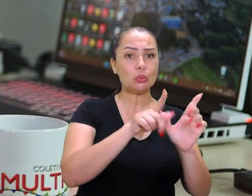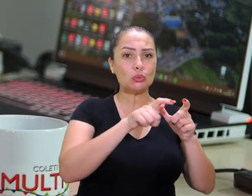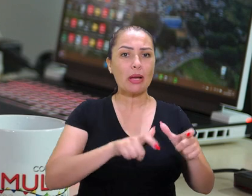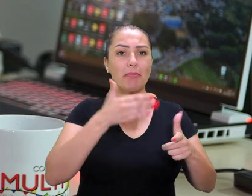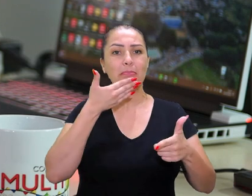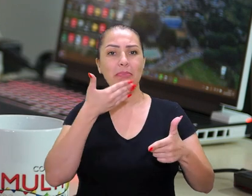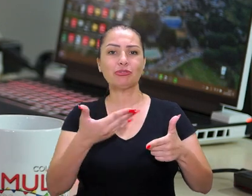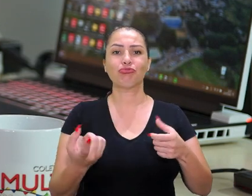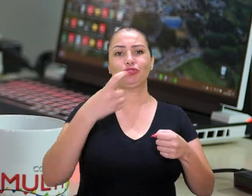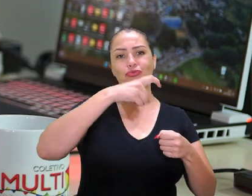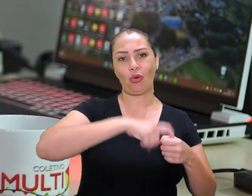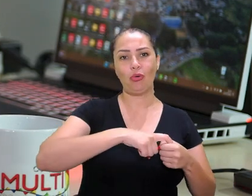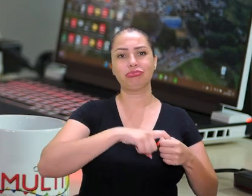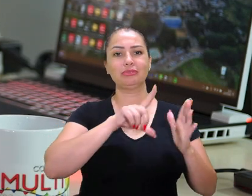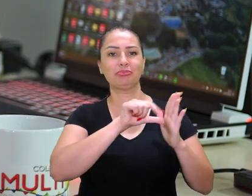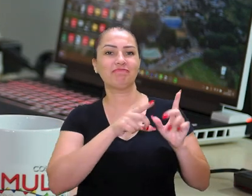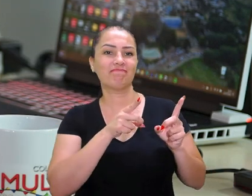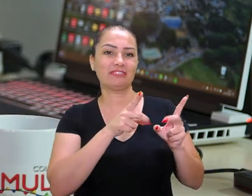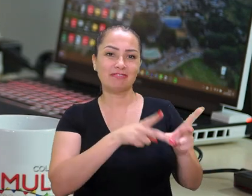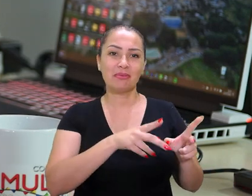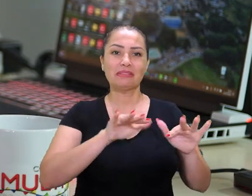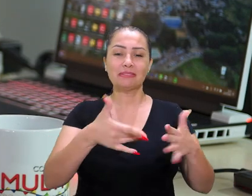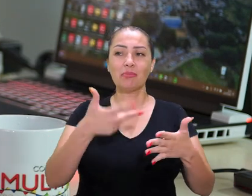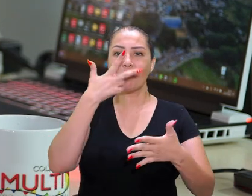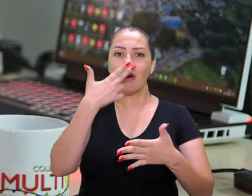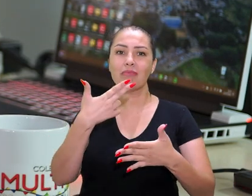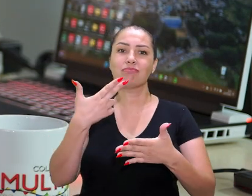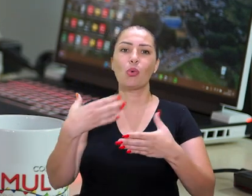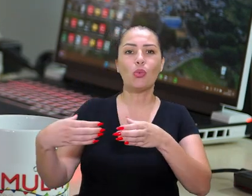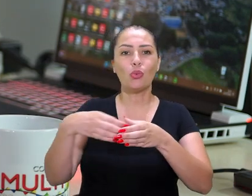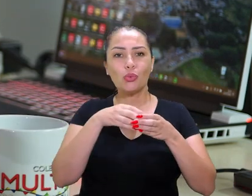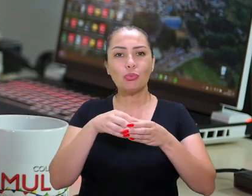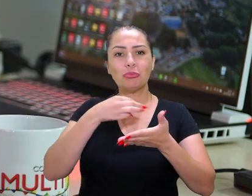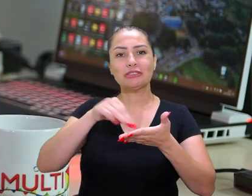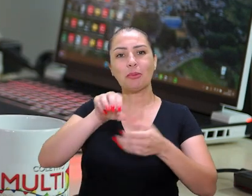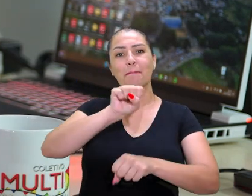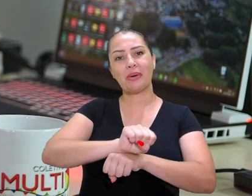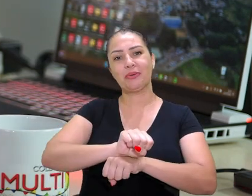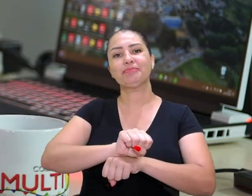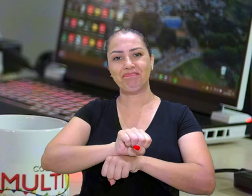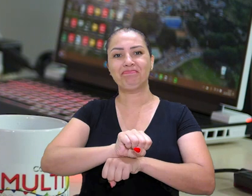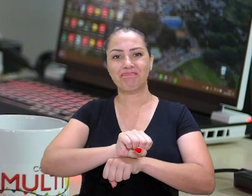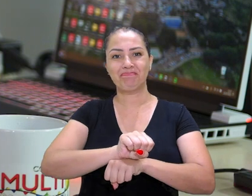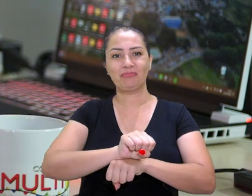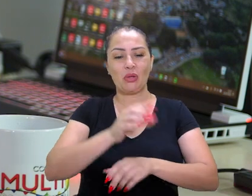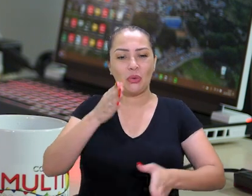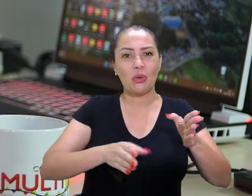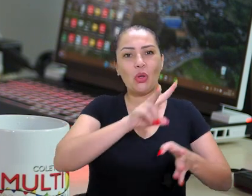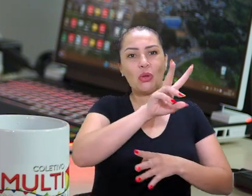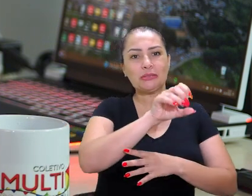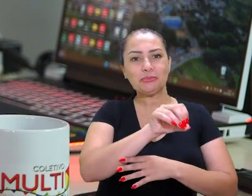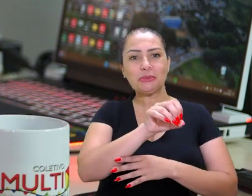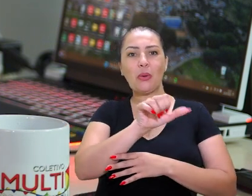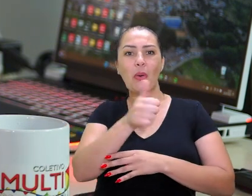o espaço para venda e meio que se parou, né, as atividades do Grupo Mensageiros ali nesse intervalo entre 2011 e